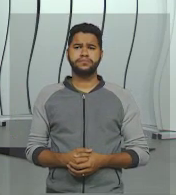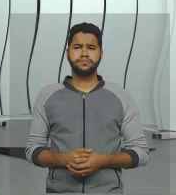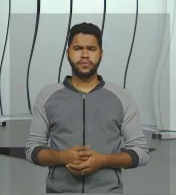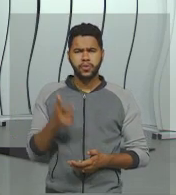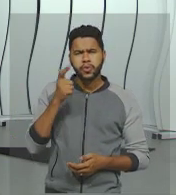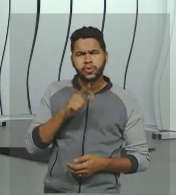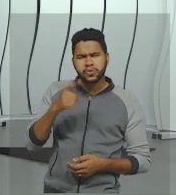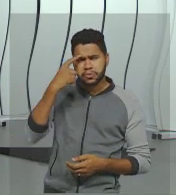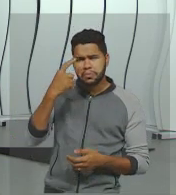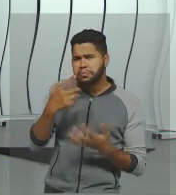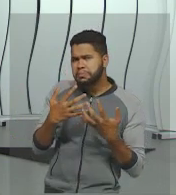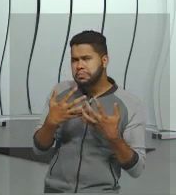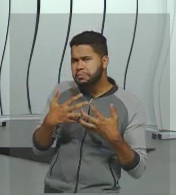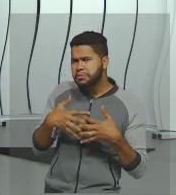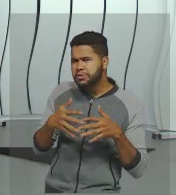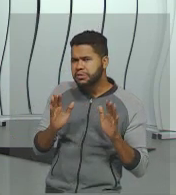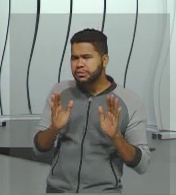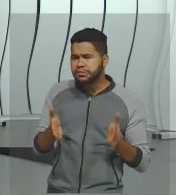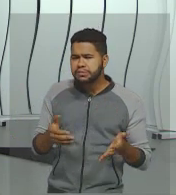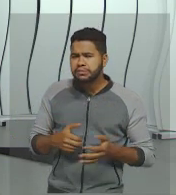Conseguiu pensar alguma coisa, estudante?